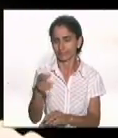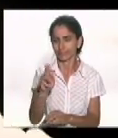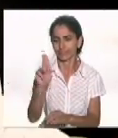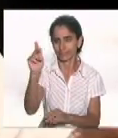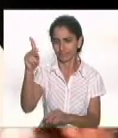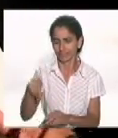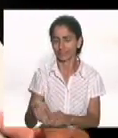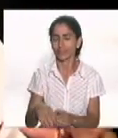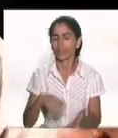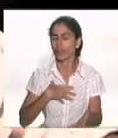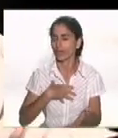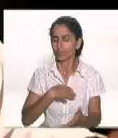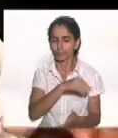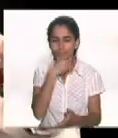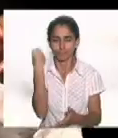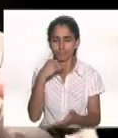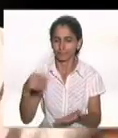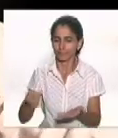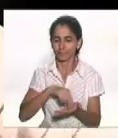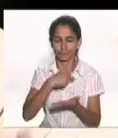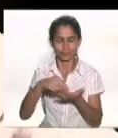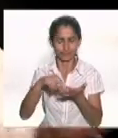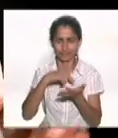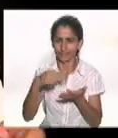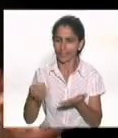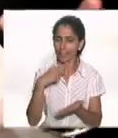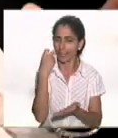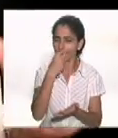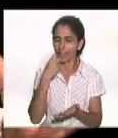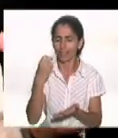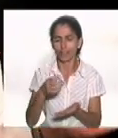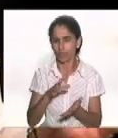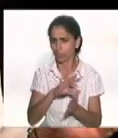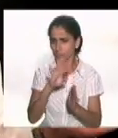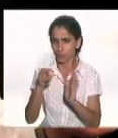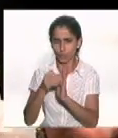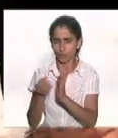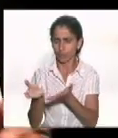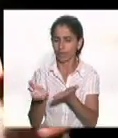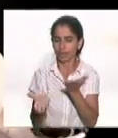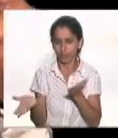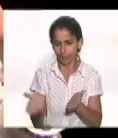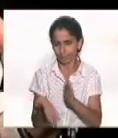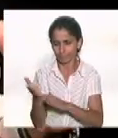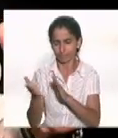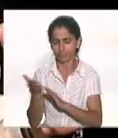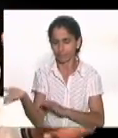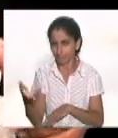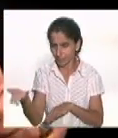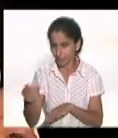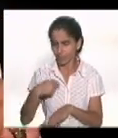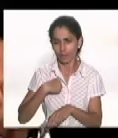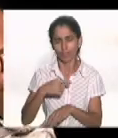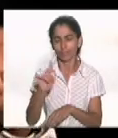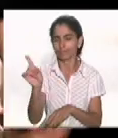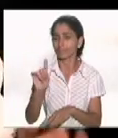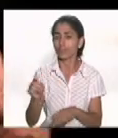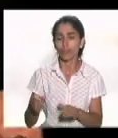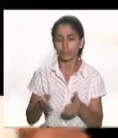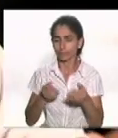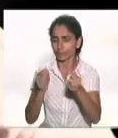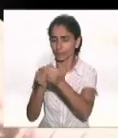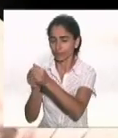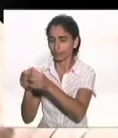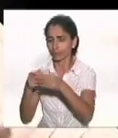eu me acabei ali, ficamos, acabou ali. Depois todo mundo querendo ir embora. Ele, não, vamos lá. Eu fui no coisa, lembrei